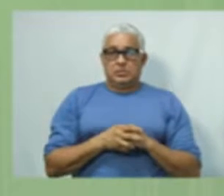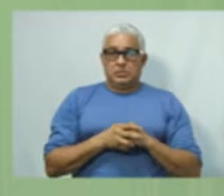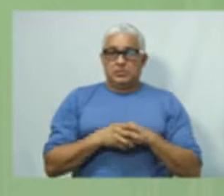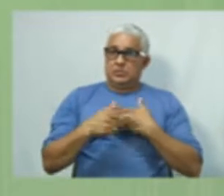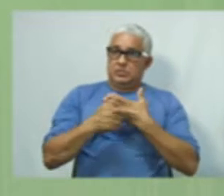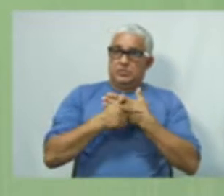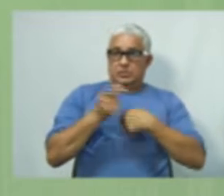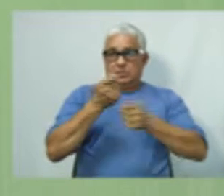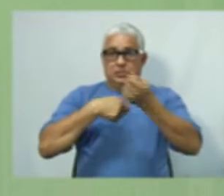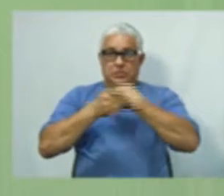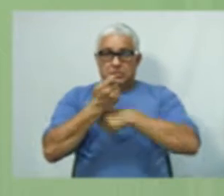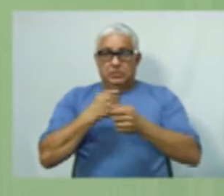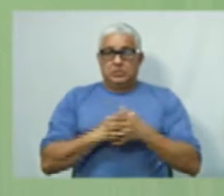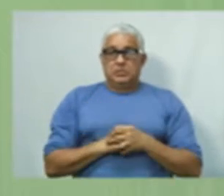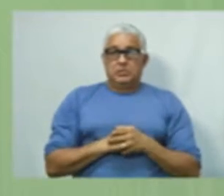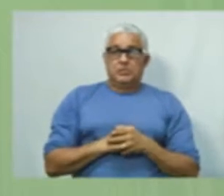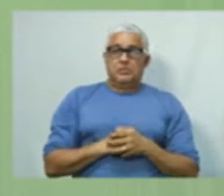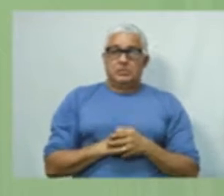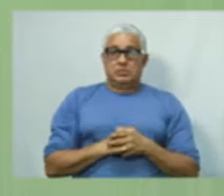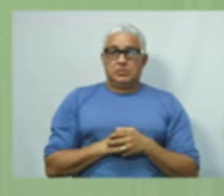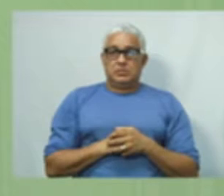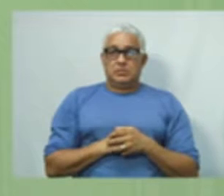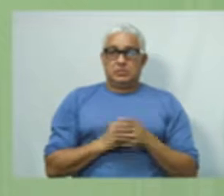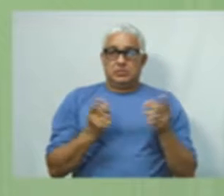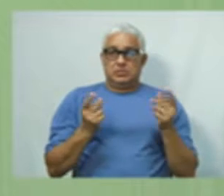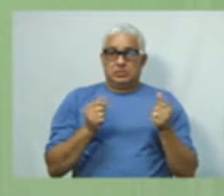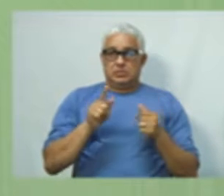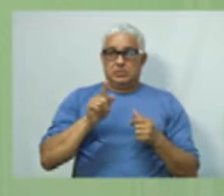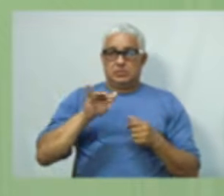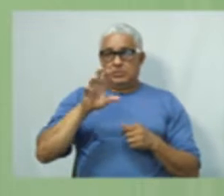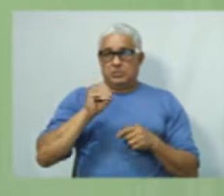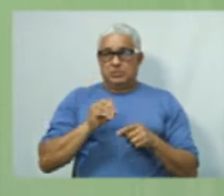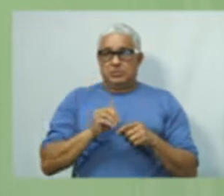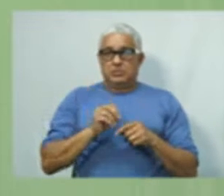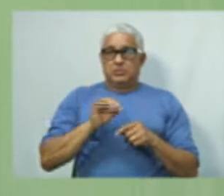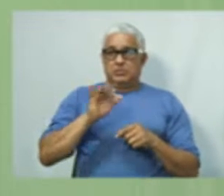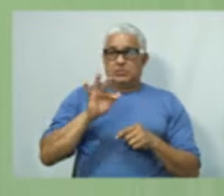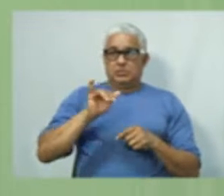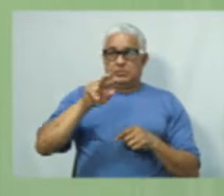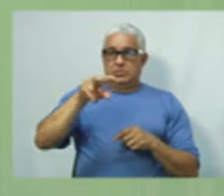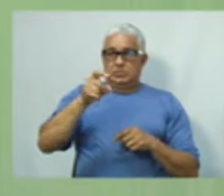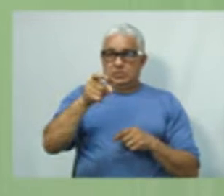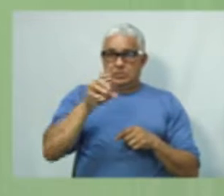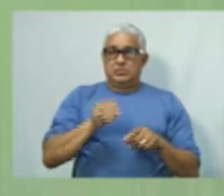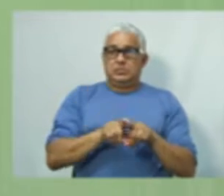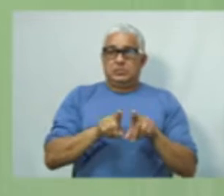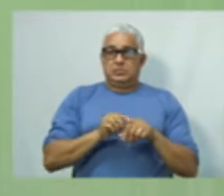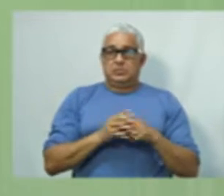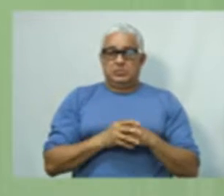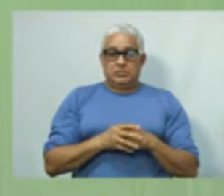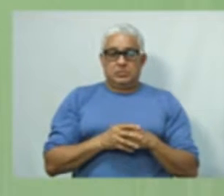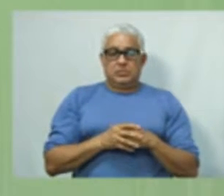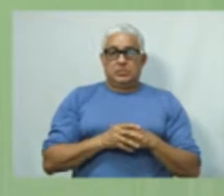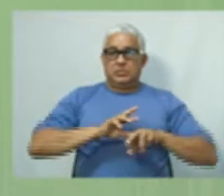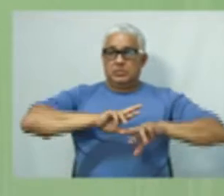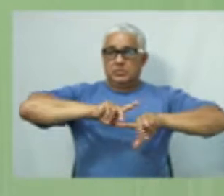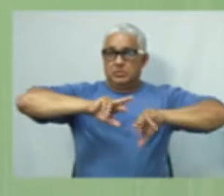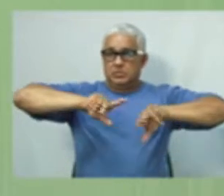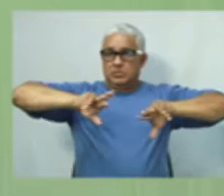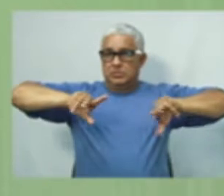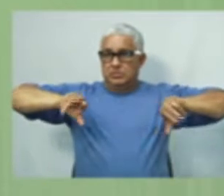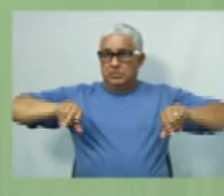funções administrativas, capital de giro e capital fixo, fontes e formas de